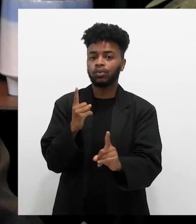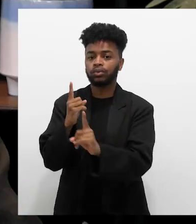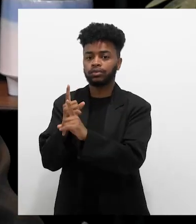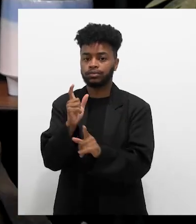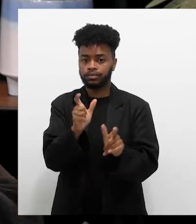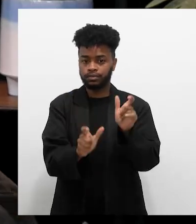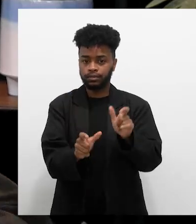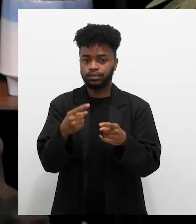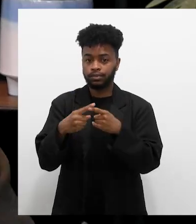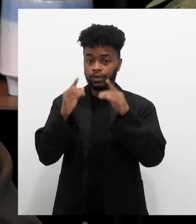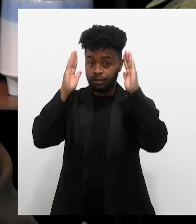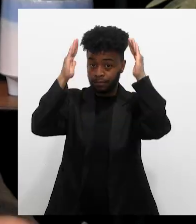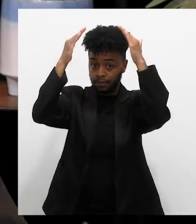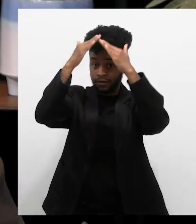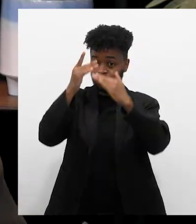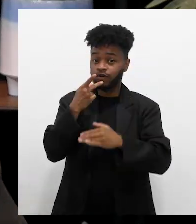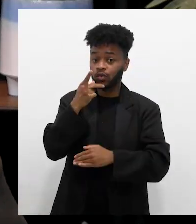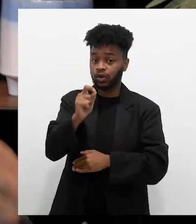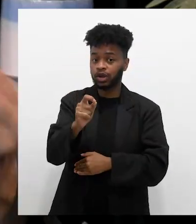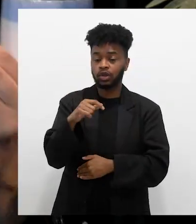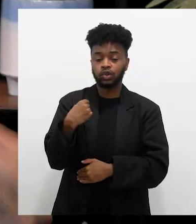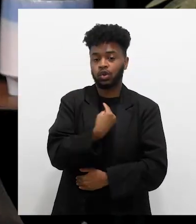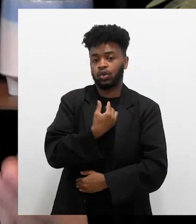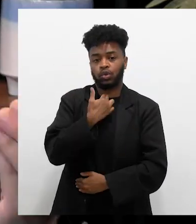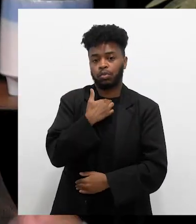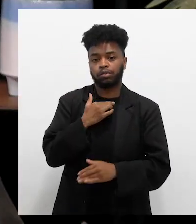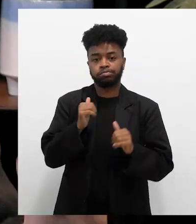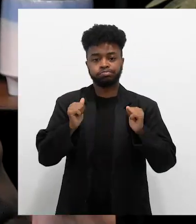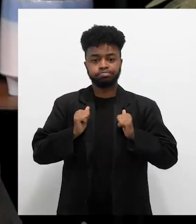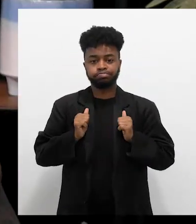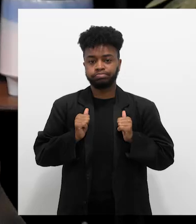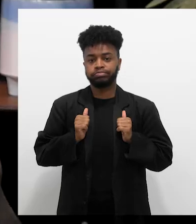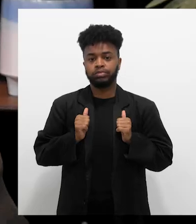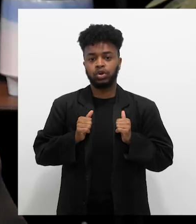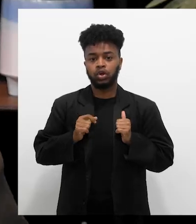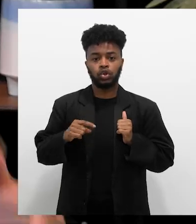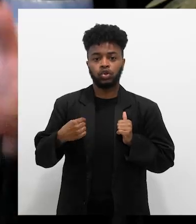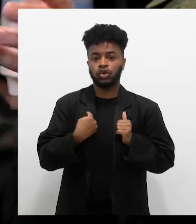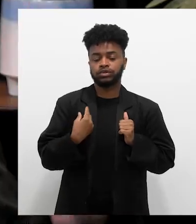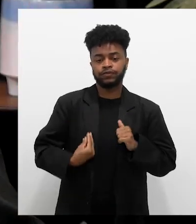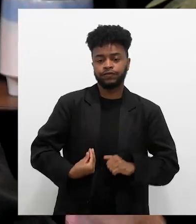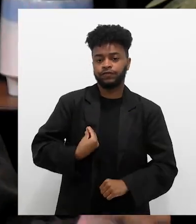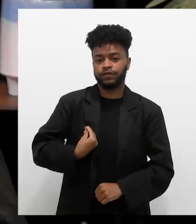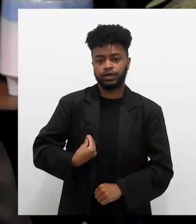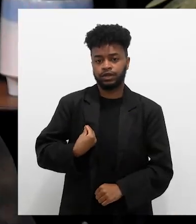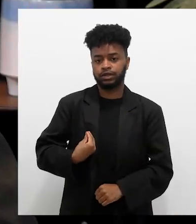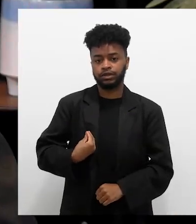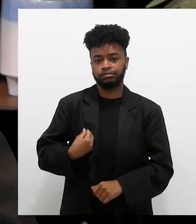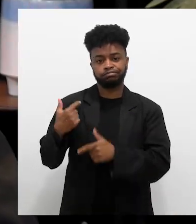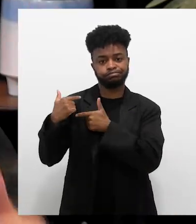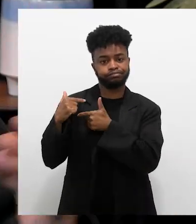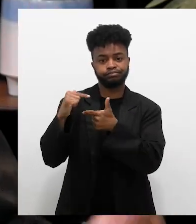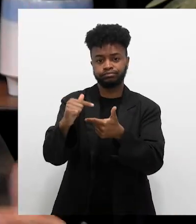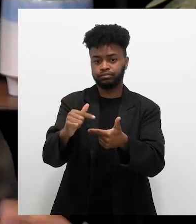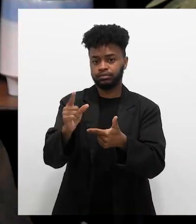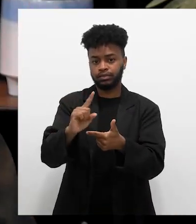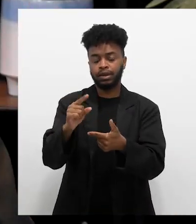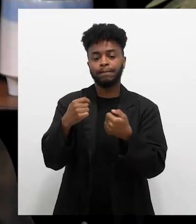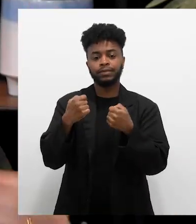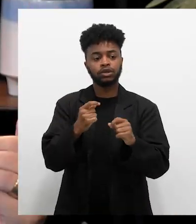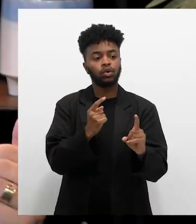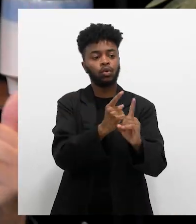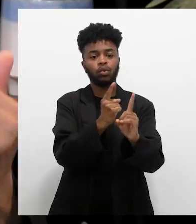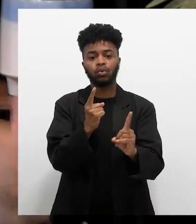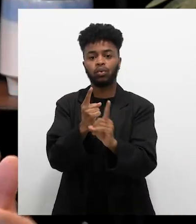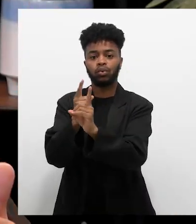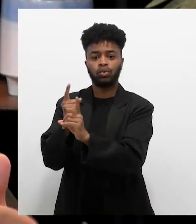das pessoas. O Papa Francisco falava da igreja em saída. Não podemos nos acomodar nas nossas posições tradicionais antigas.